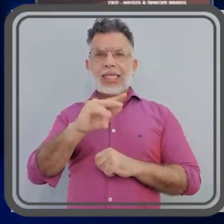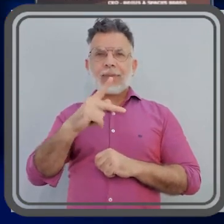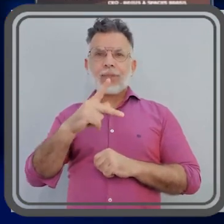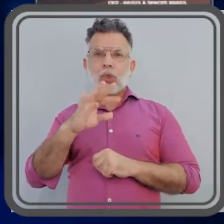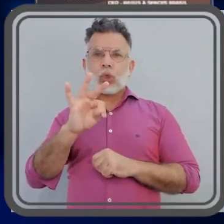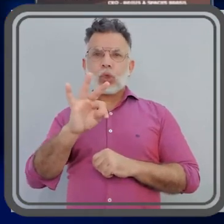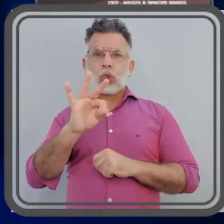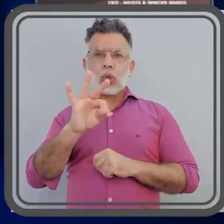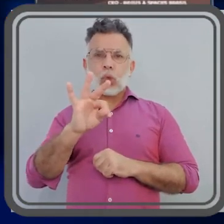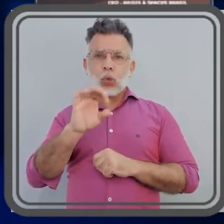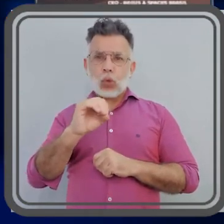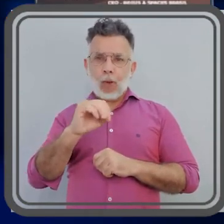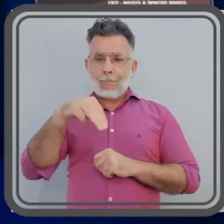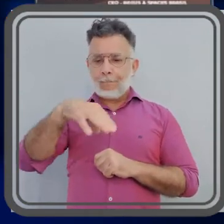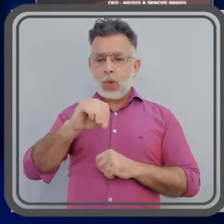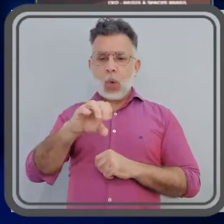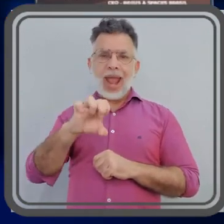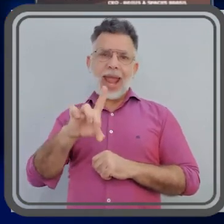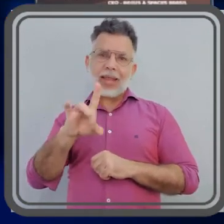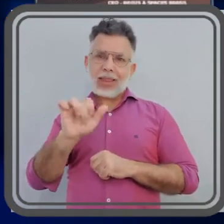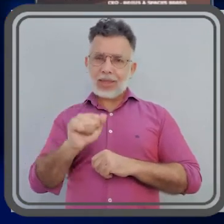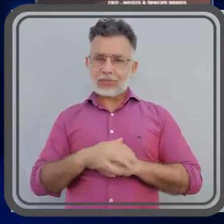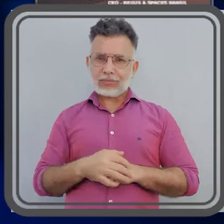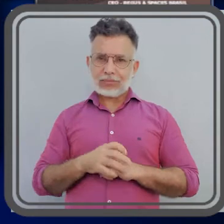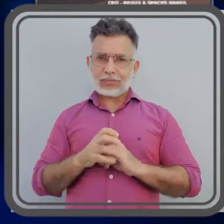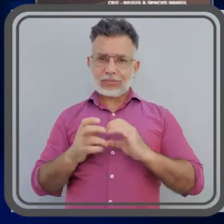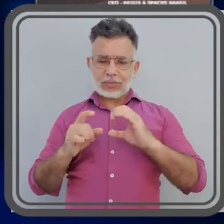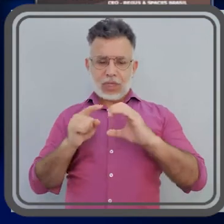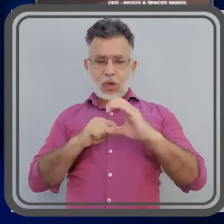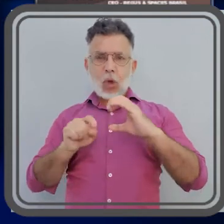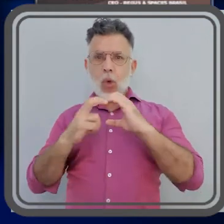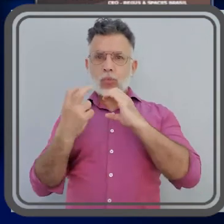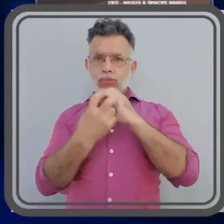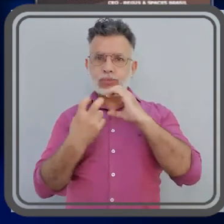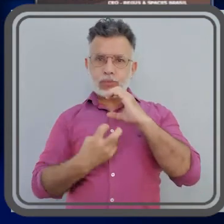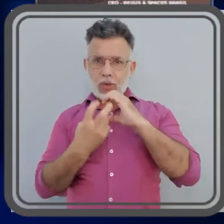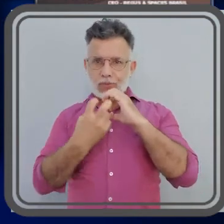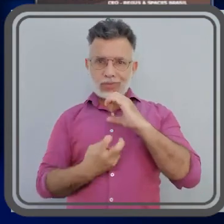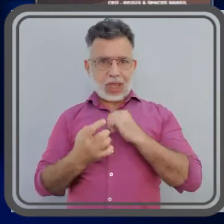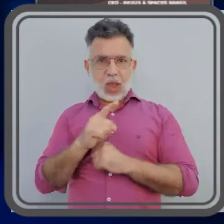tenha fluxo de caixa. Basicamente, sobram ações,